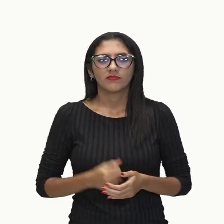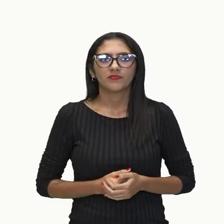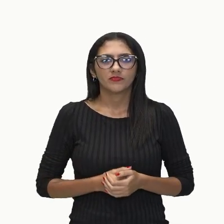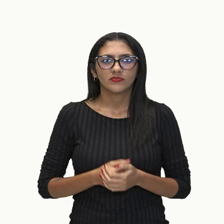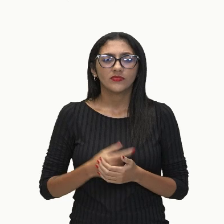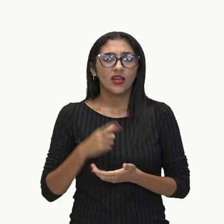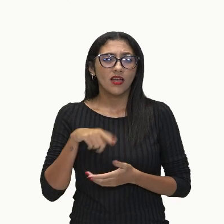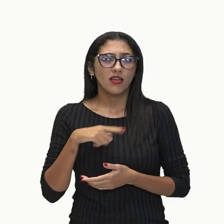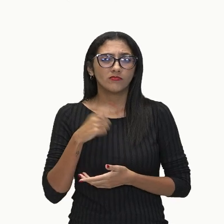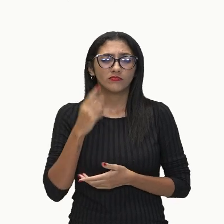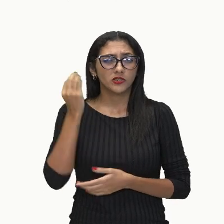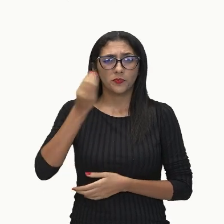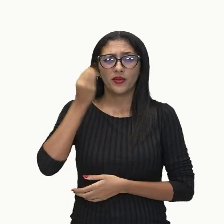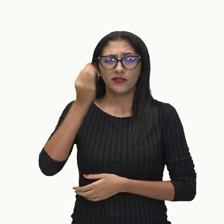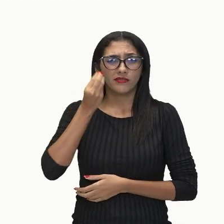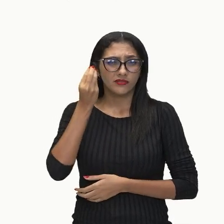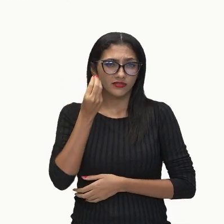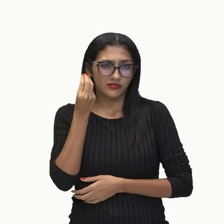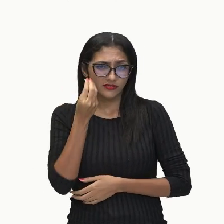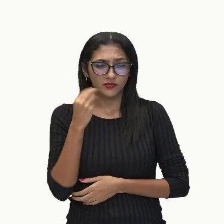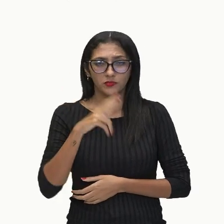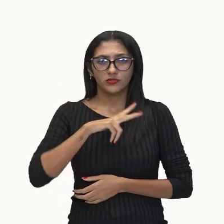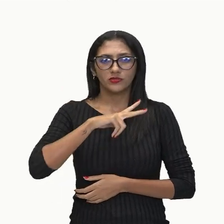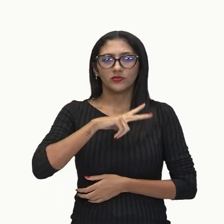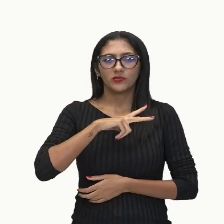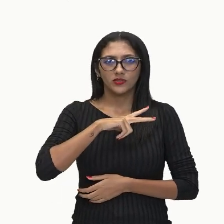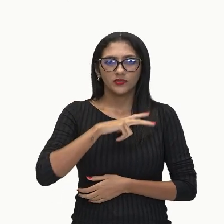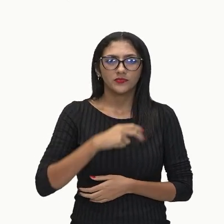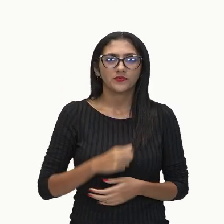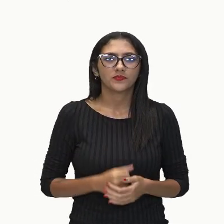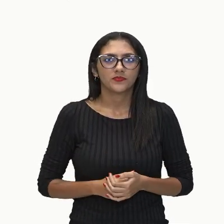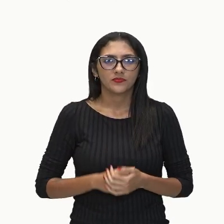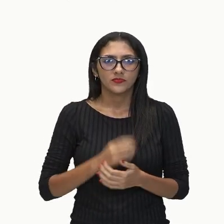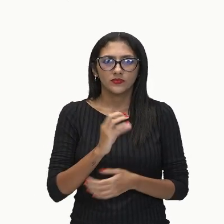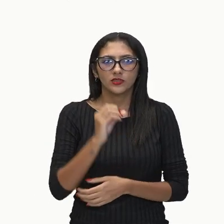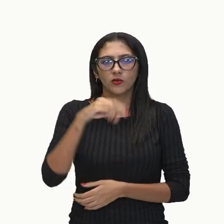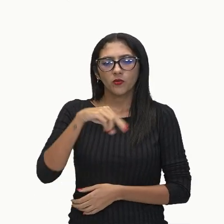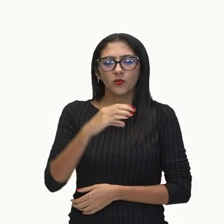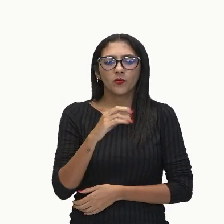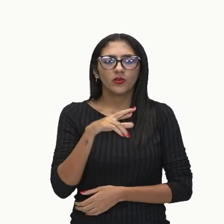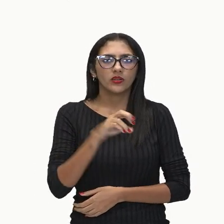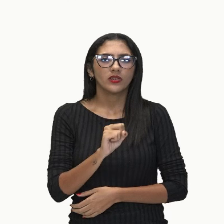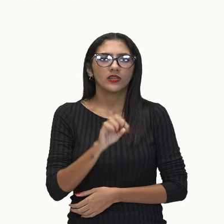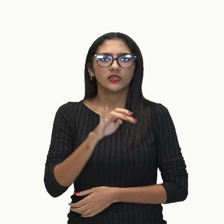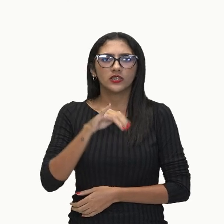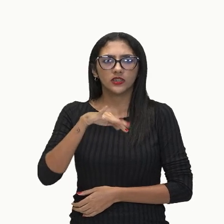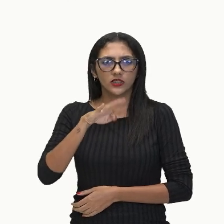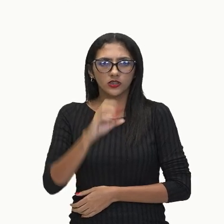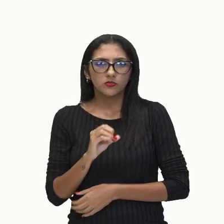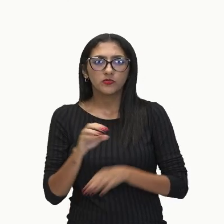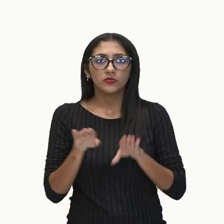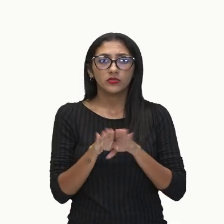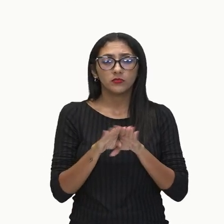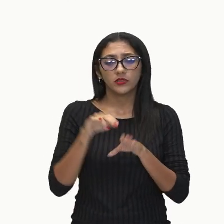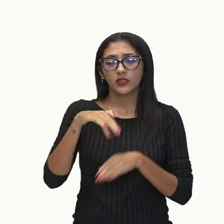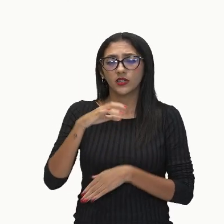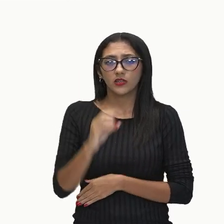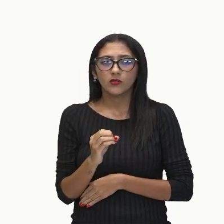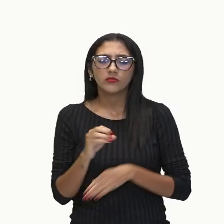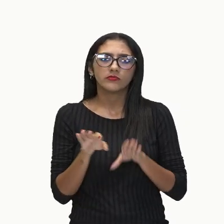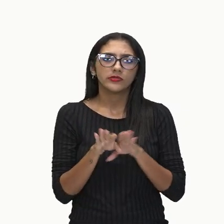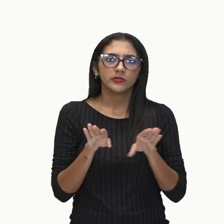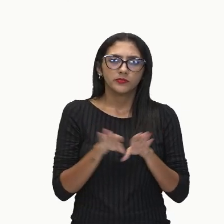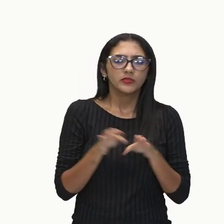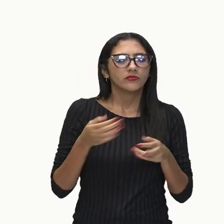do próprio Ferreira Goulart, concretismo, neoconcretismo, as ficções da juventude.